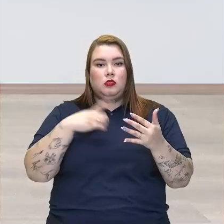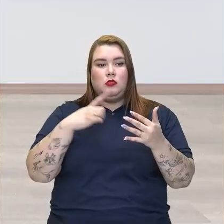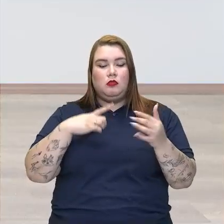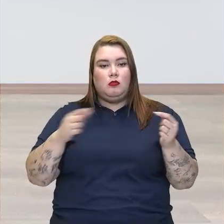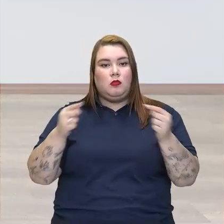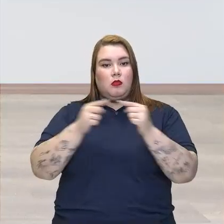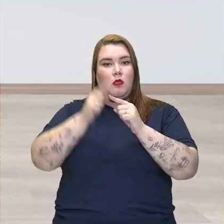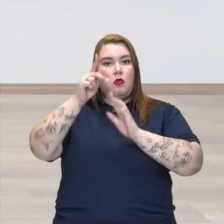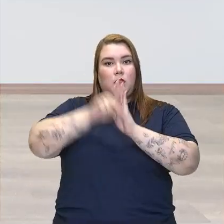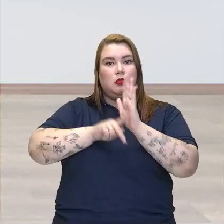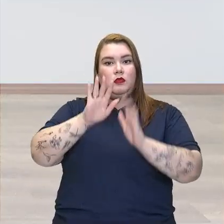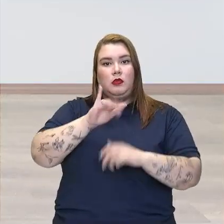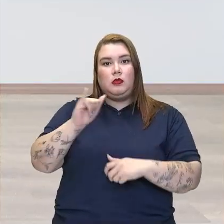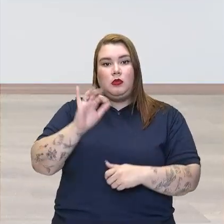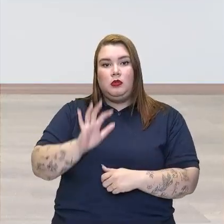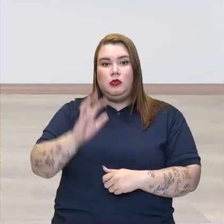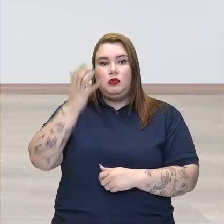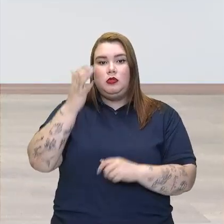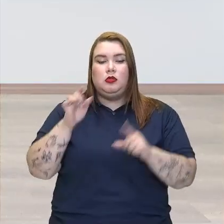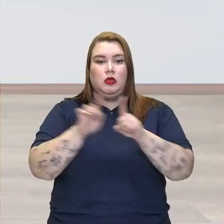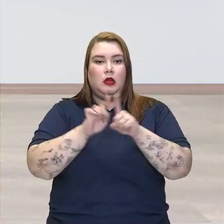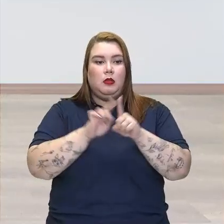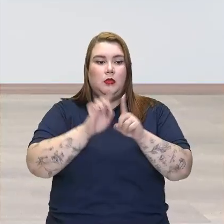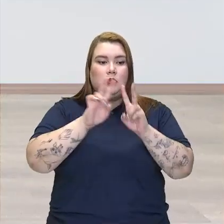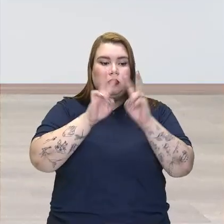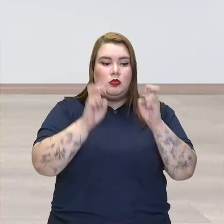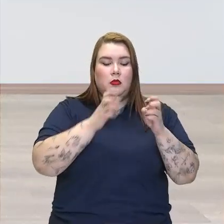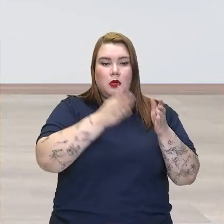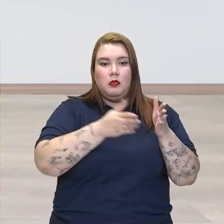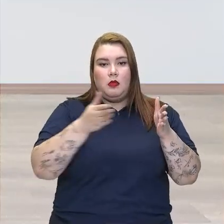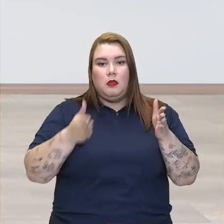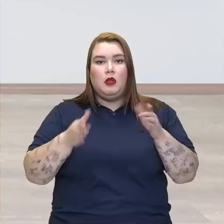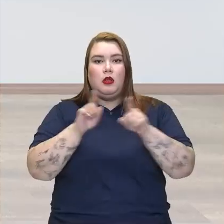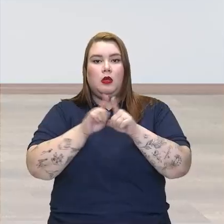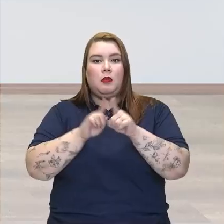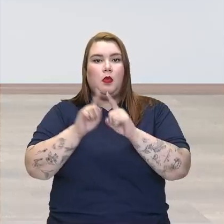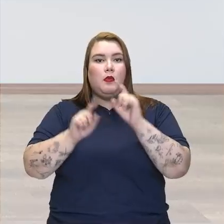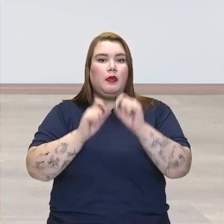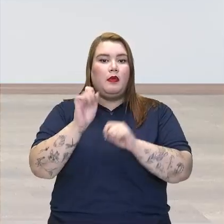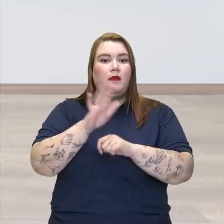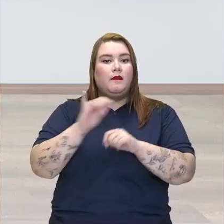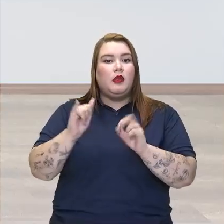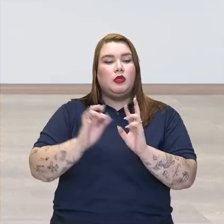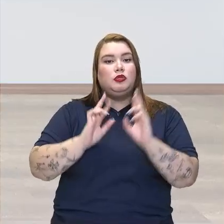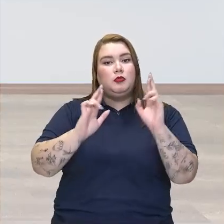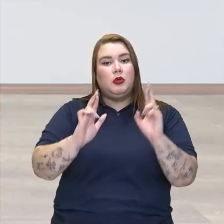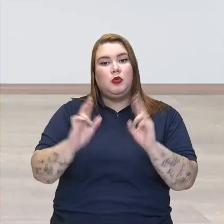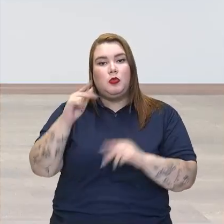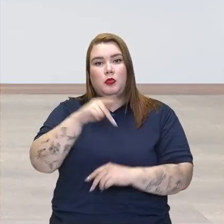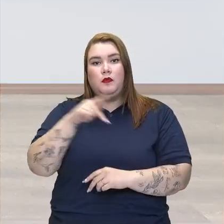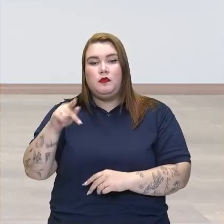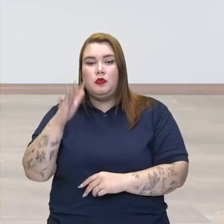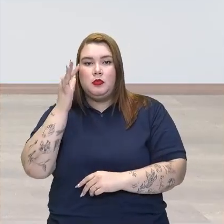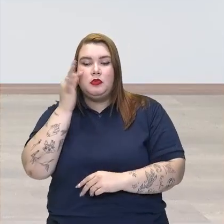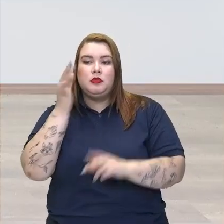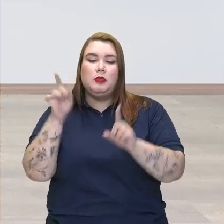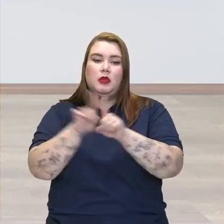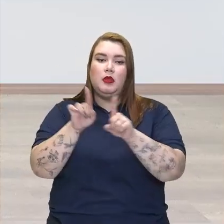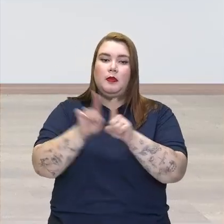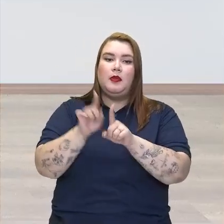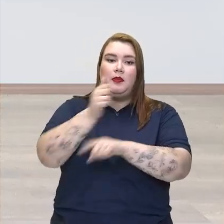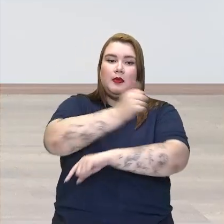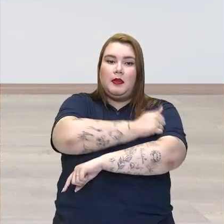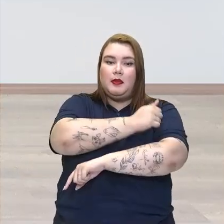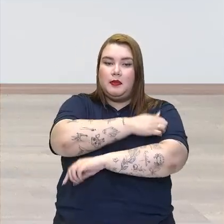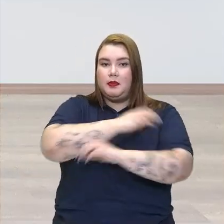projeto vai acontecer, inclusive sobre as etapas e o que eles vão esperar do professor presencial e também do estudante, tá bom?